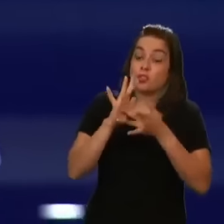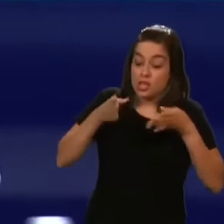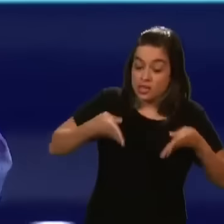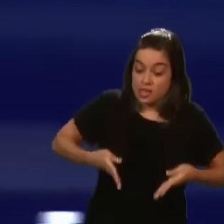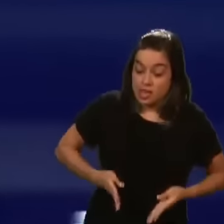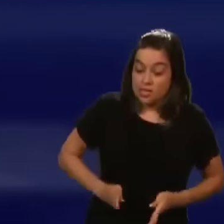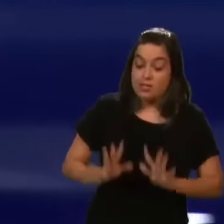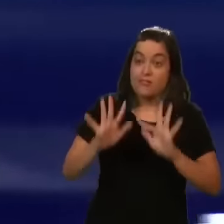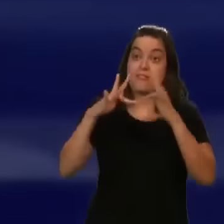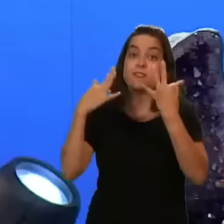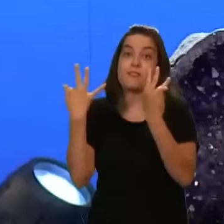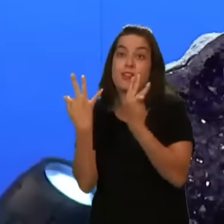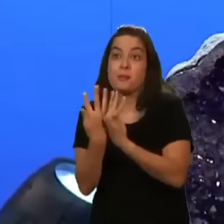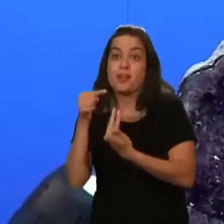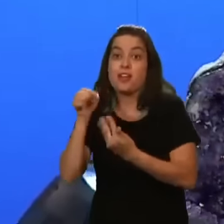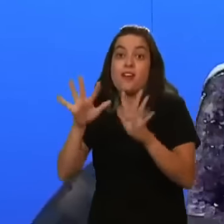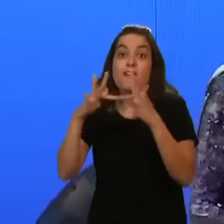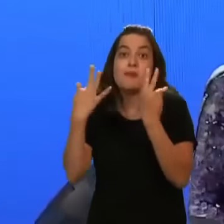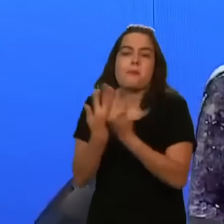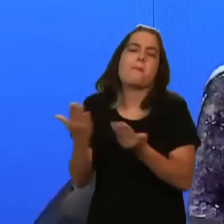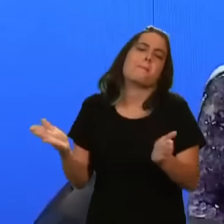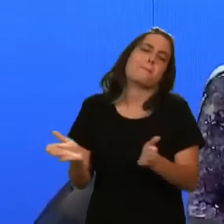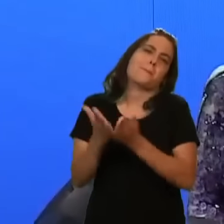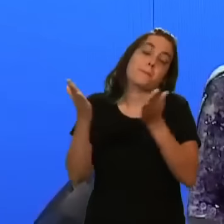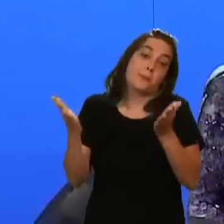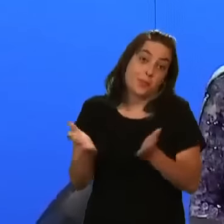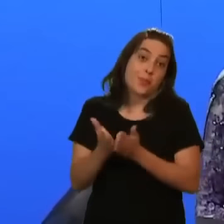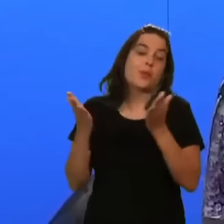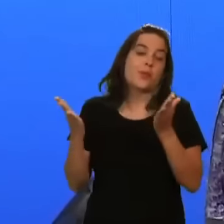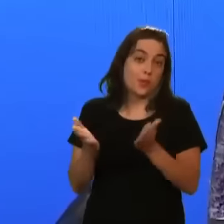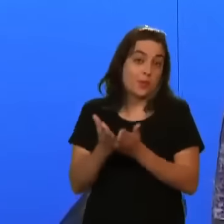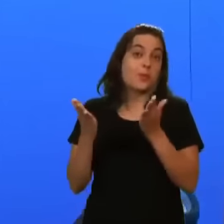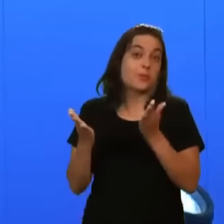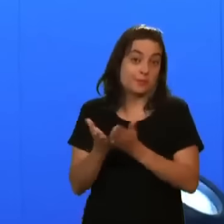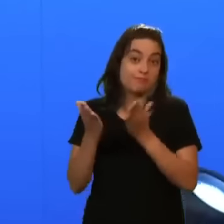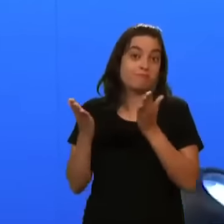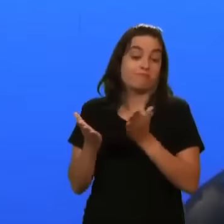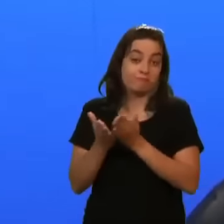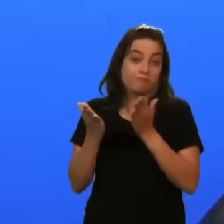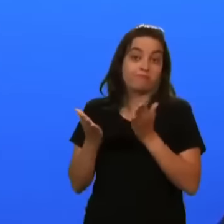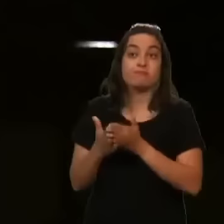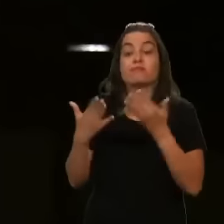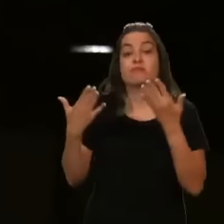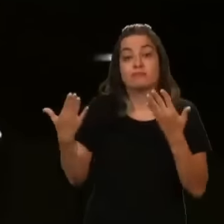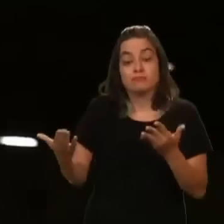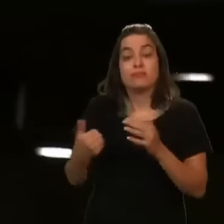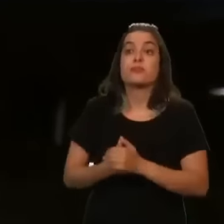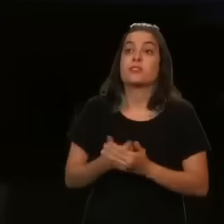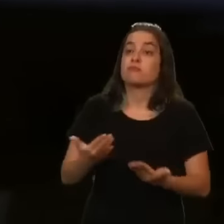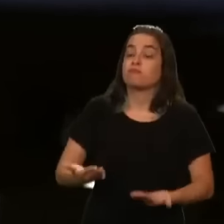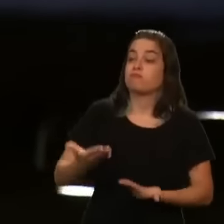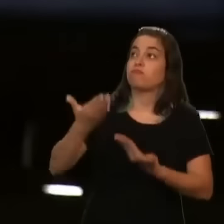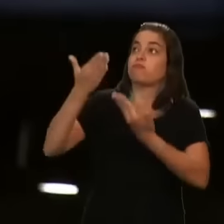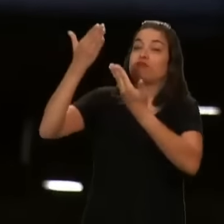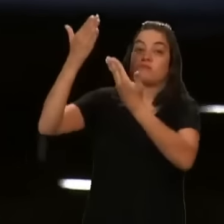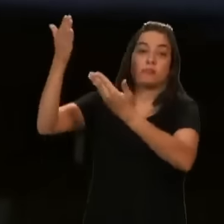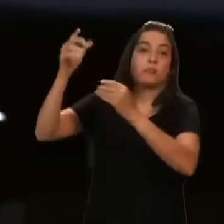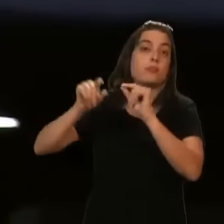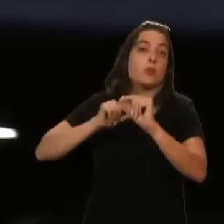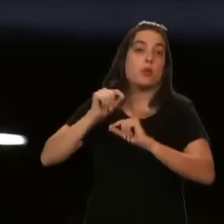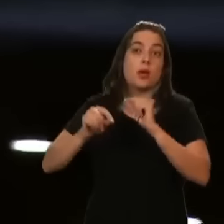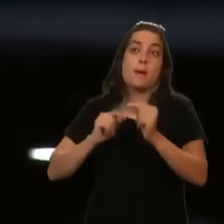família e essa família era pobre. A família de Jesus era pobre. Quando Ele foi apresentado no templo, eles